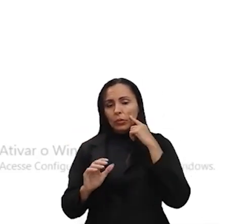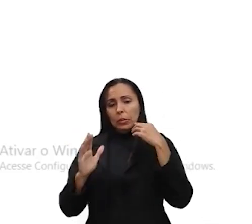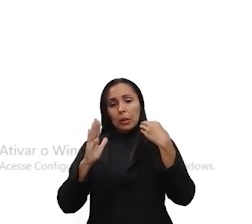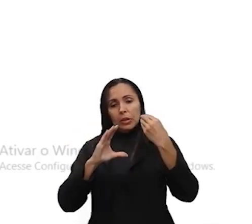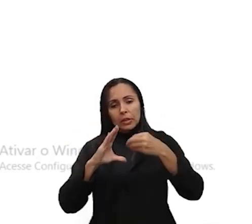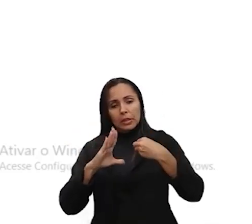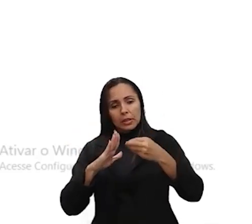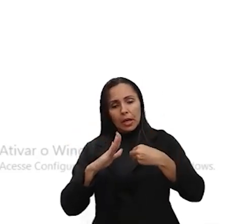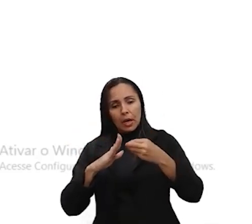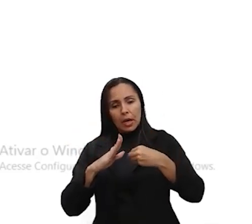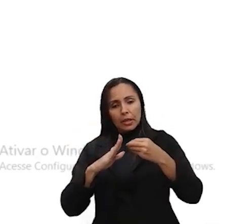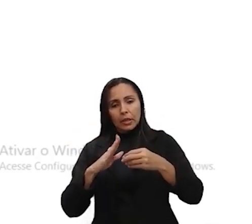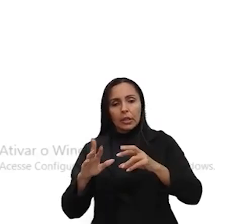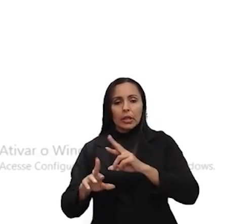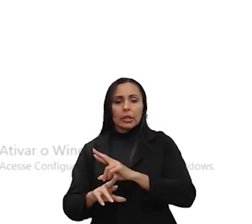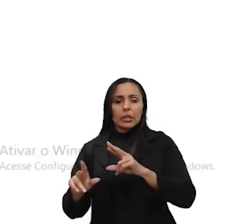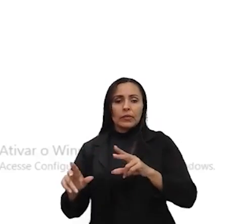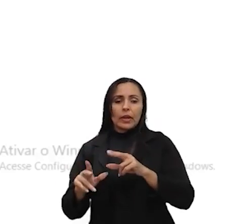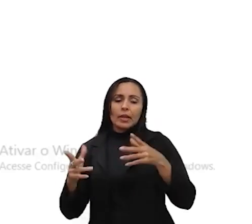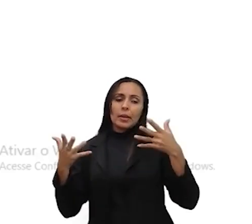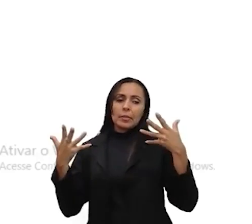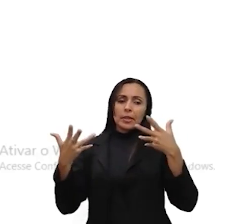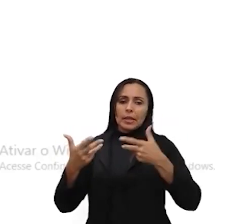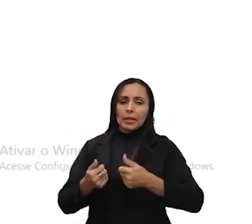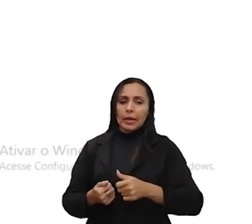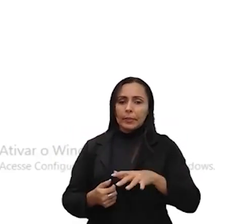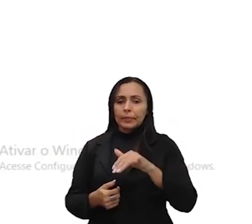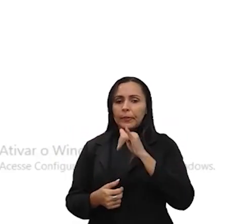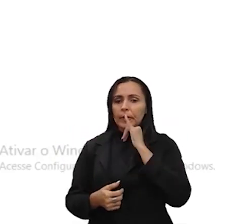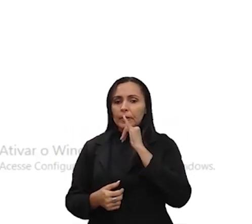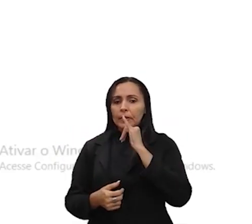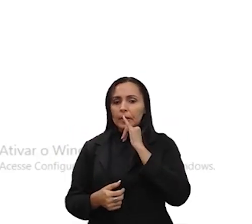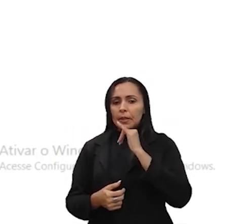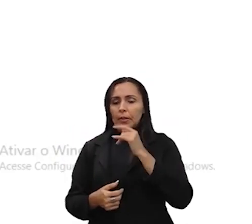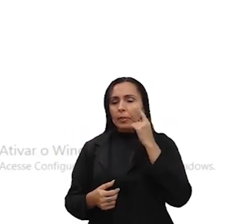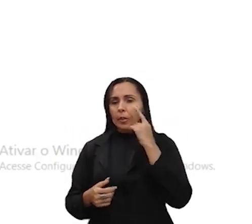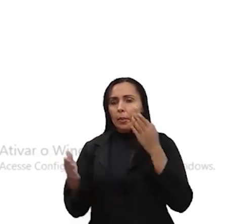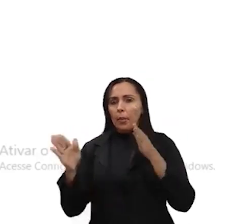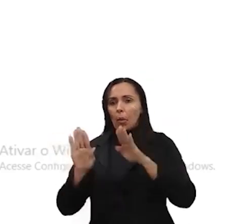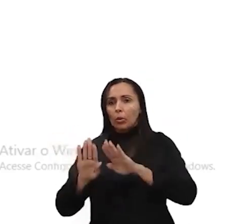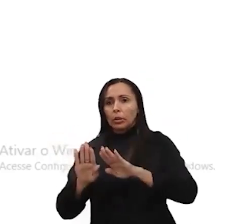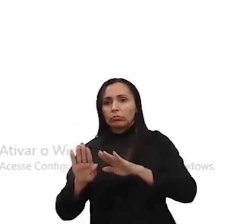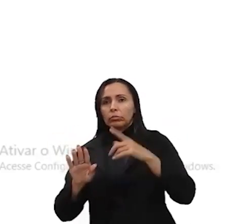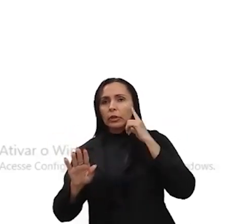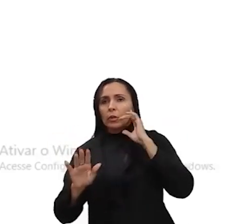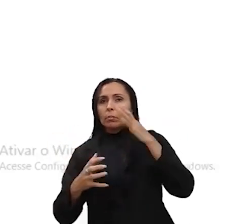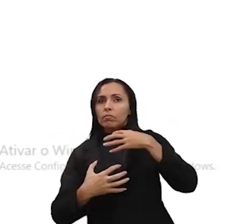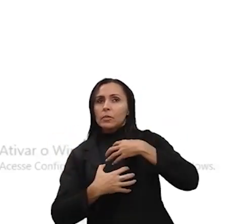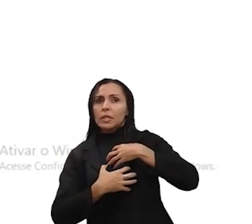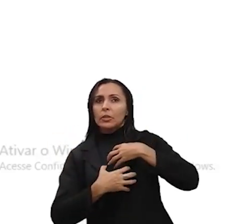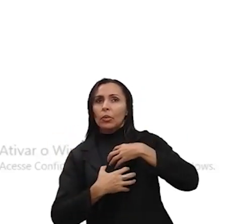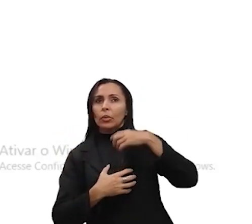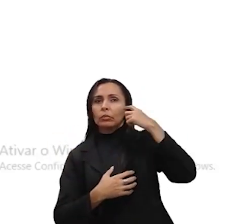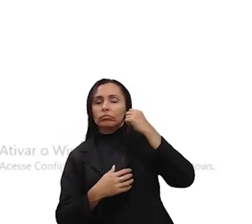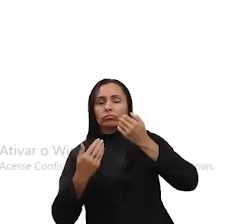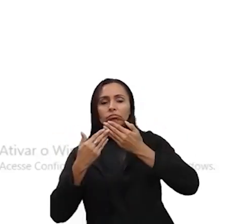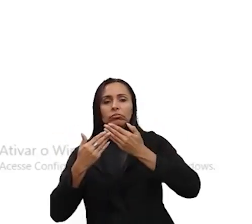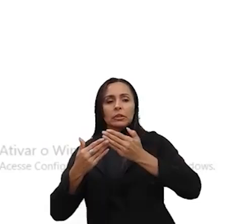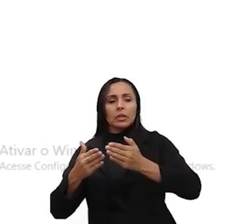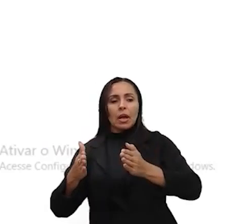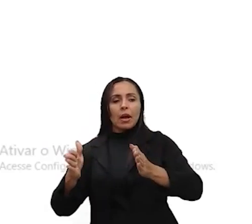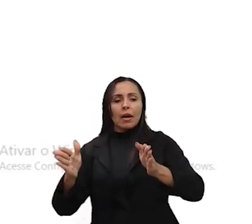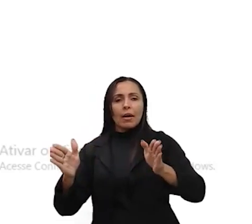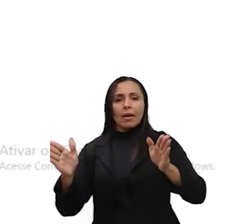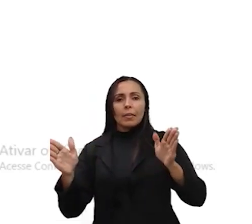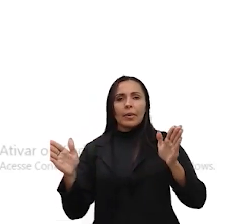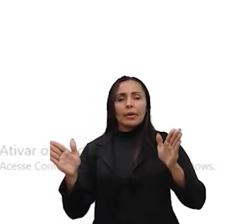por pessoas com diferentes graus de habilidade. Um exemplo são portas com sensores, portas que se abrem automaticamente, na